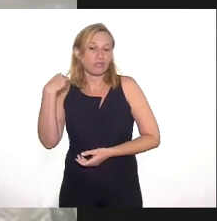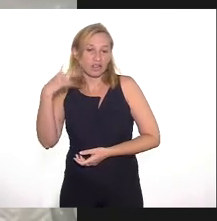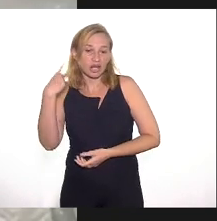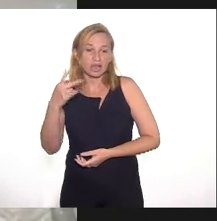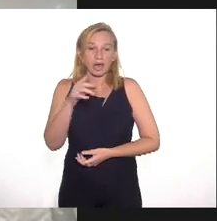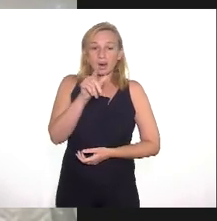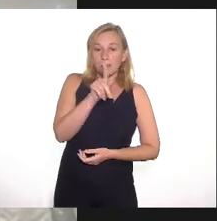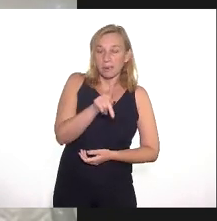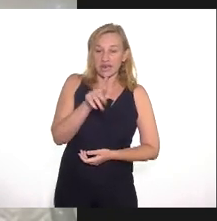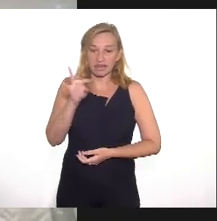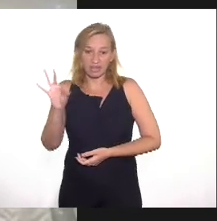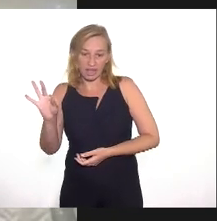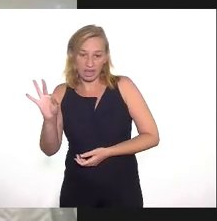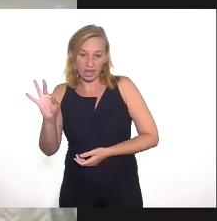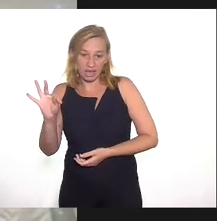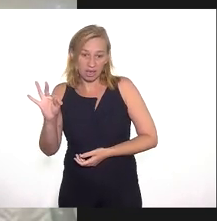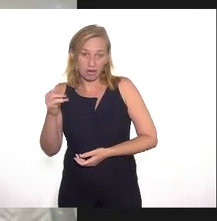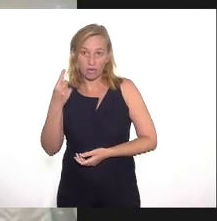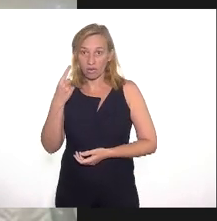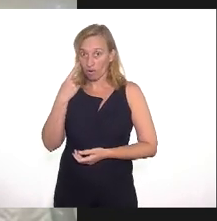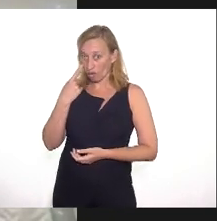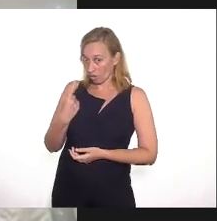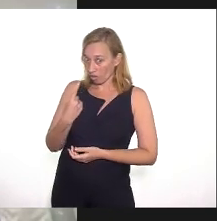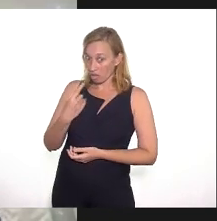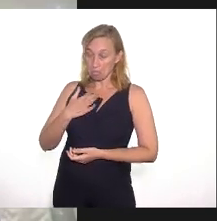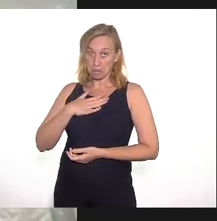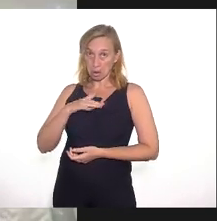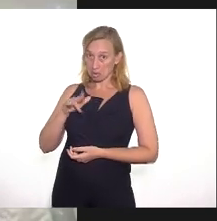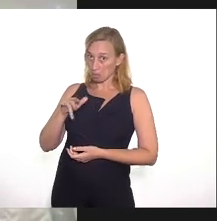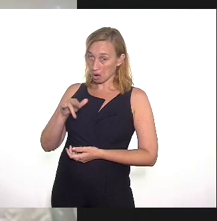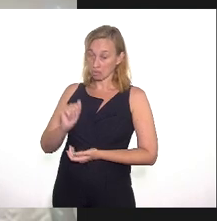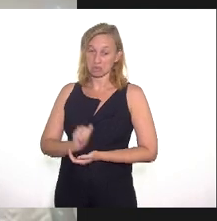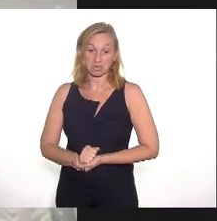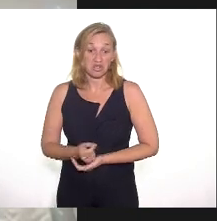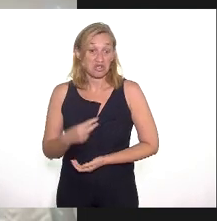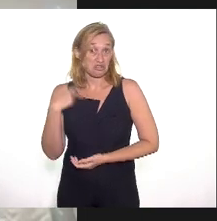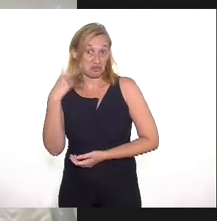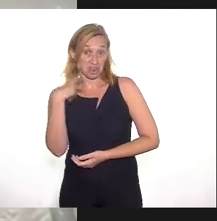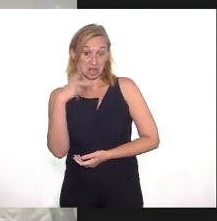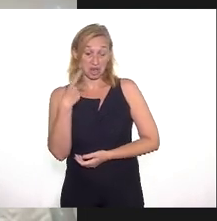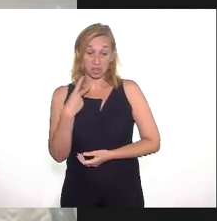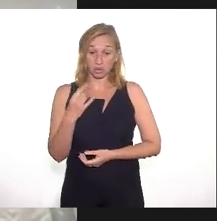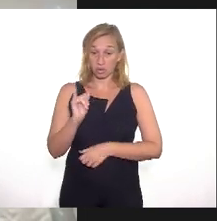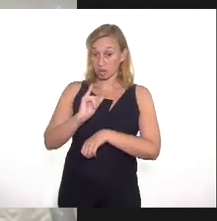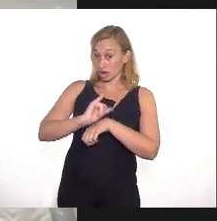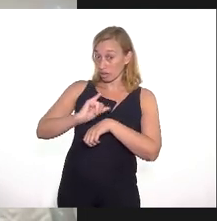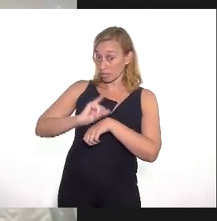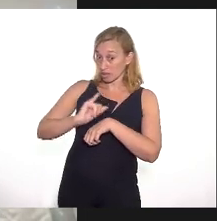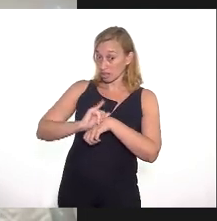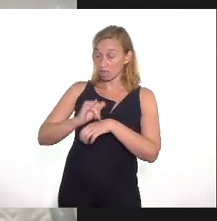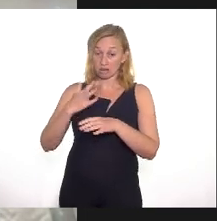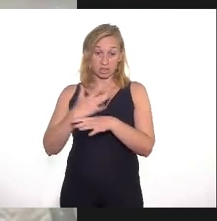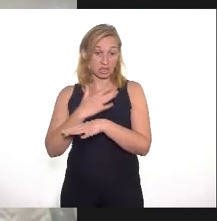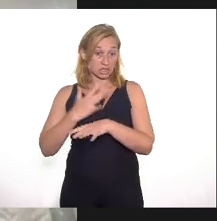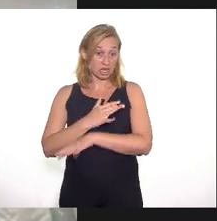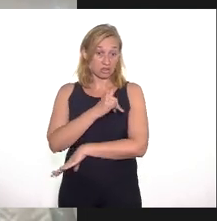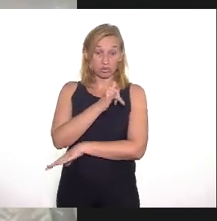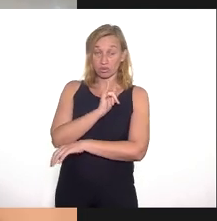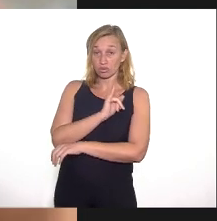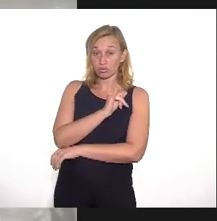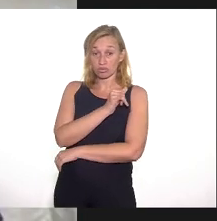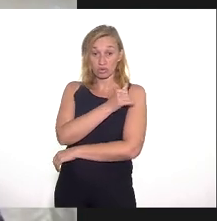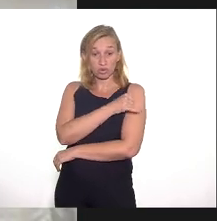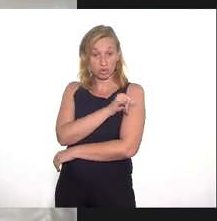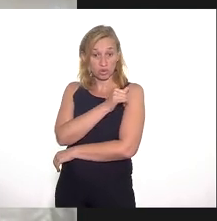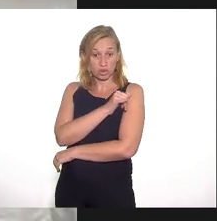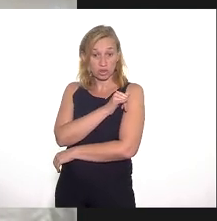PT que, olha, meu irmão, vereador da capital, vereador da cidade do Rio de Janeiro,